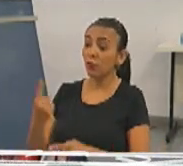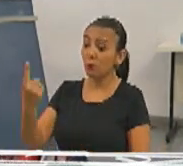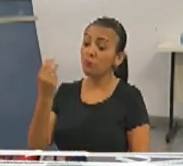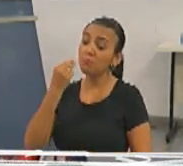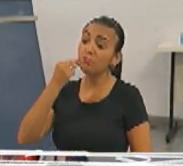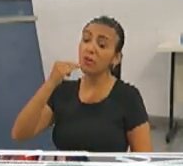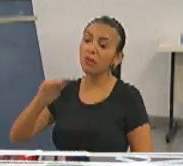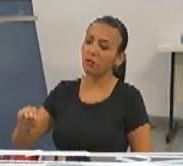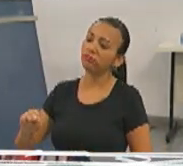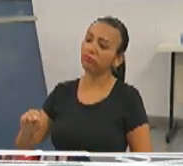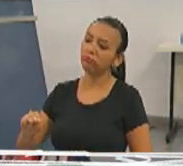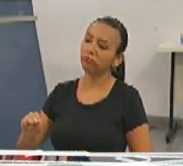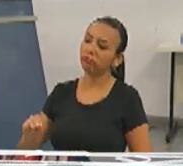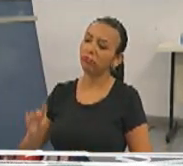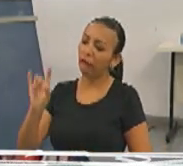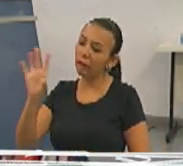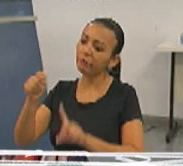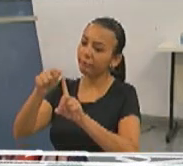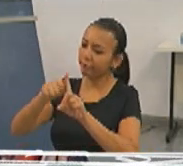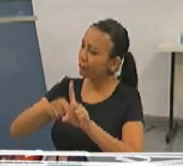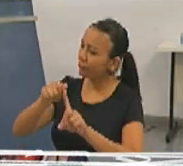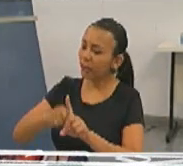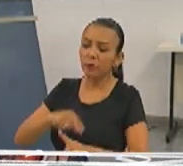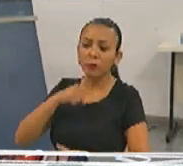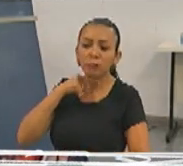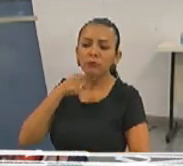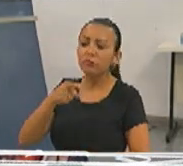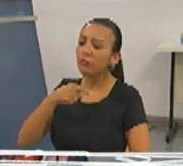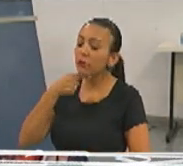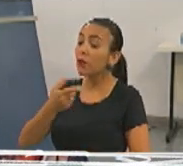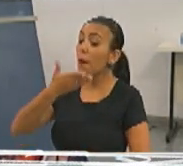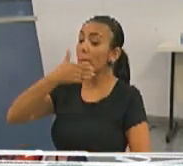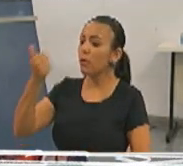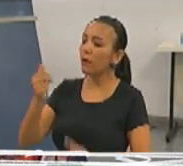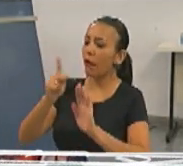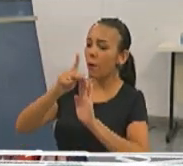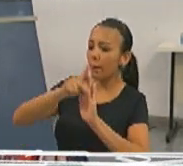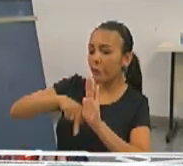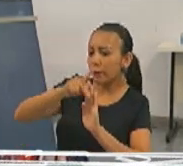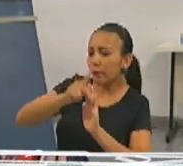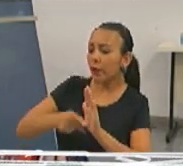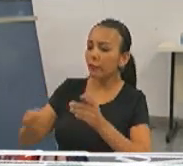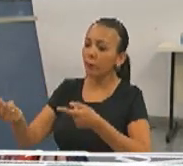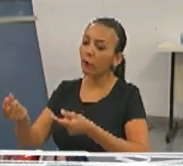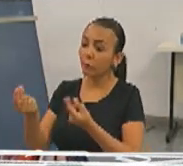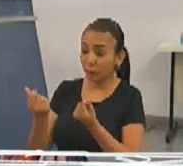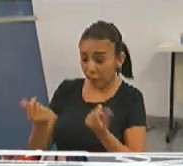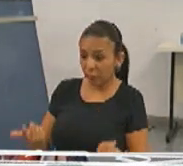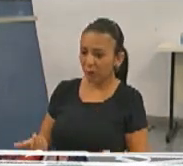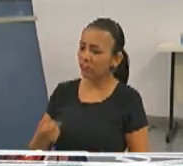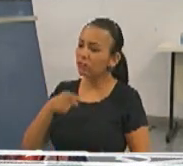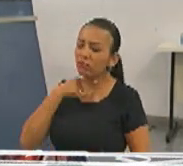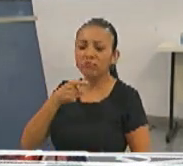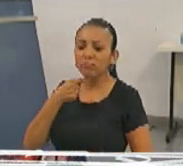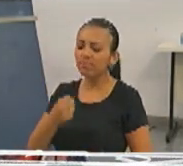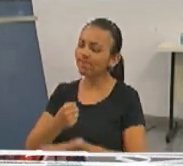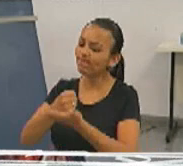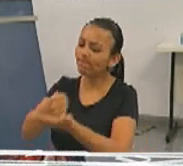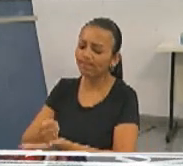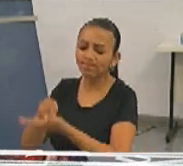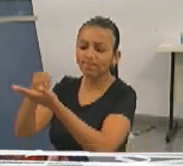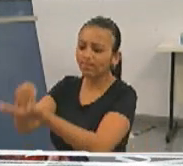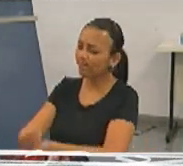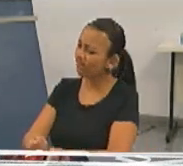mês, sem condições de investir ou fazer planejamento financeiro, não podendo dar assistência de